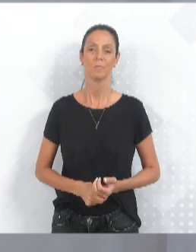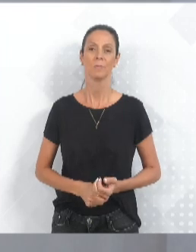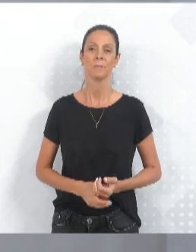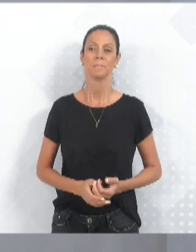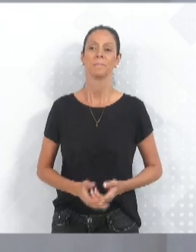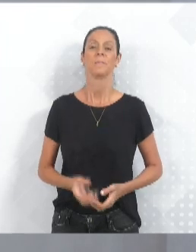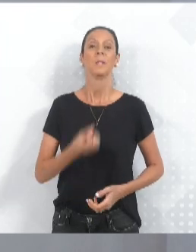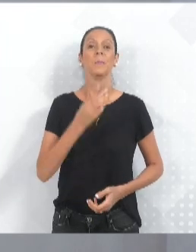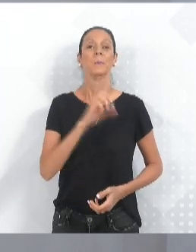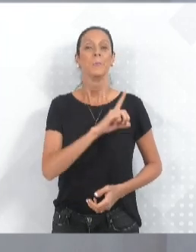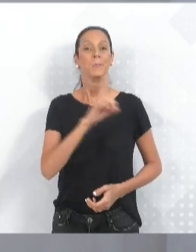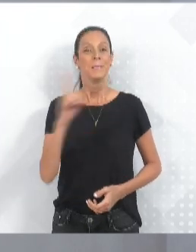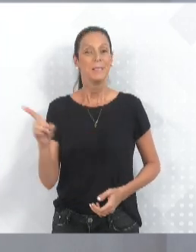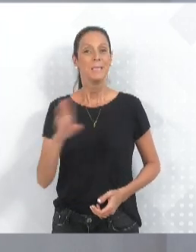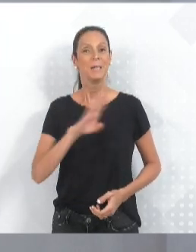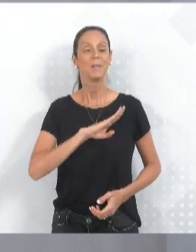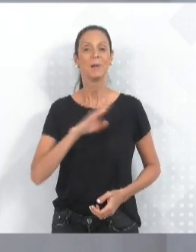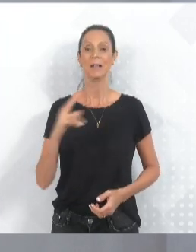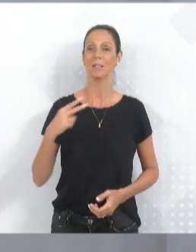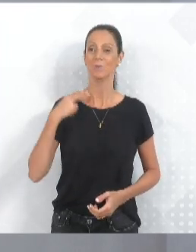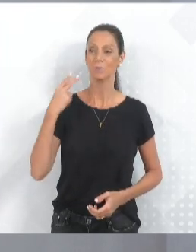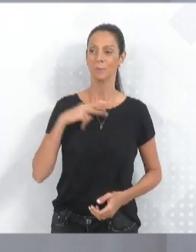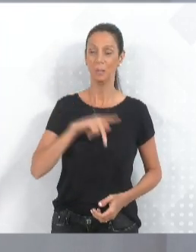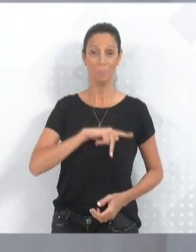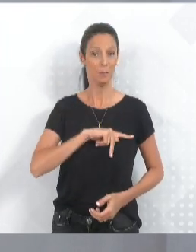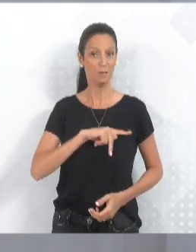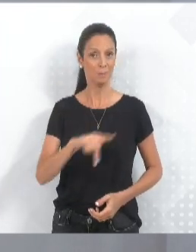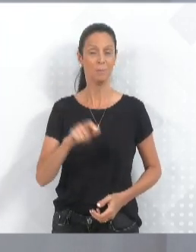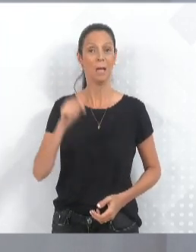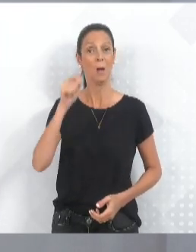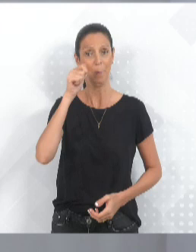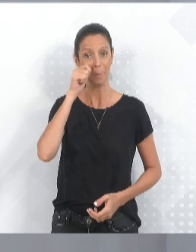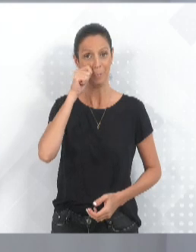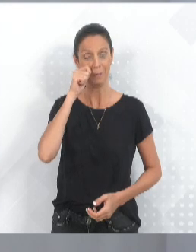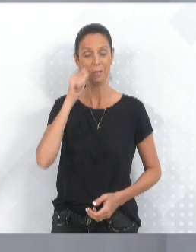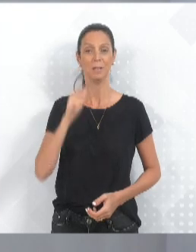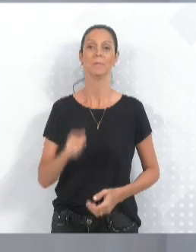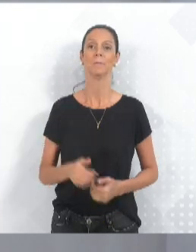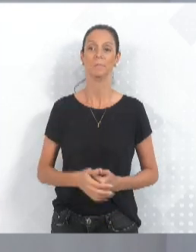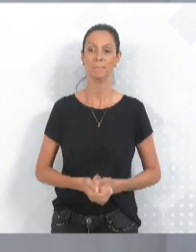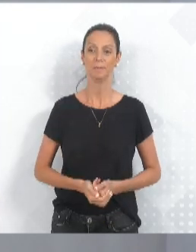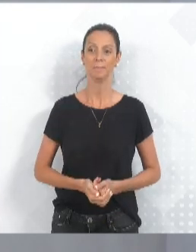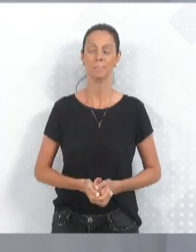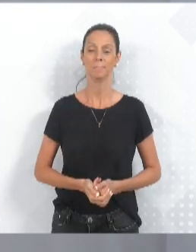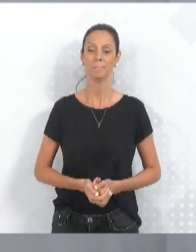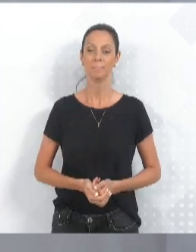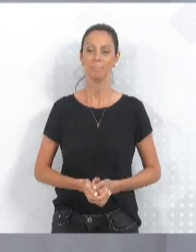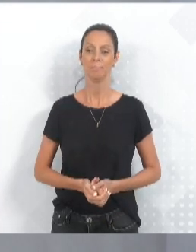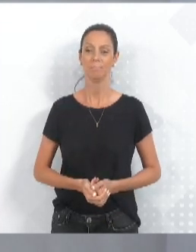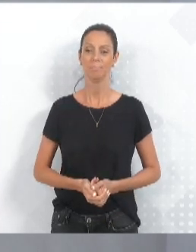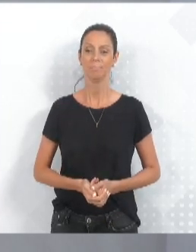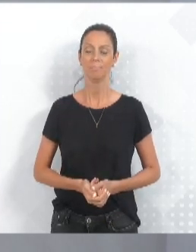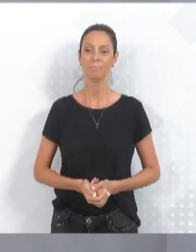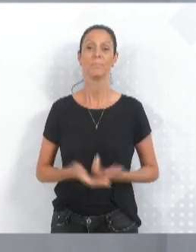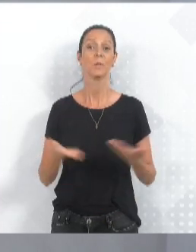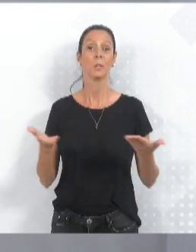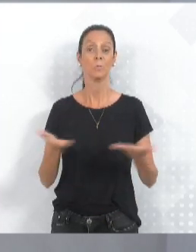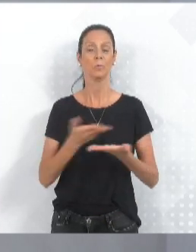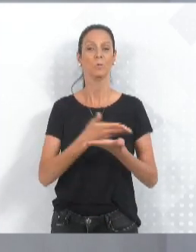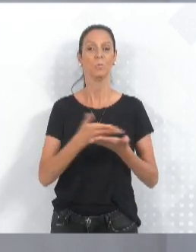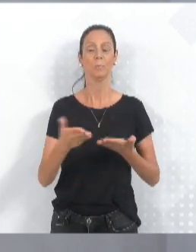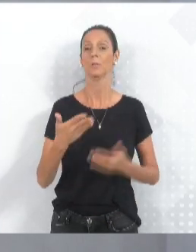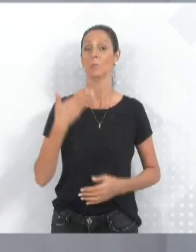muito bom dia aos colegas vereadores Presidente Almir Vieira não posso iniciar o meu